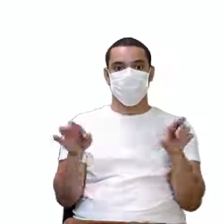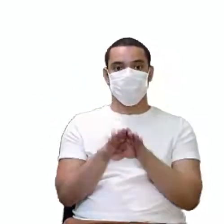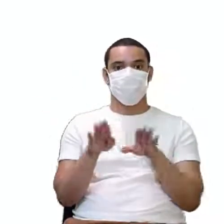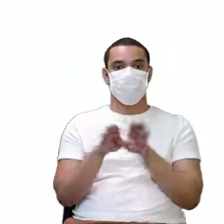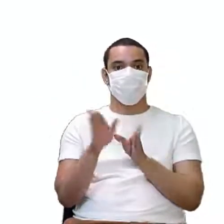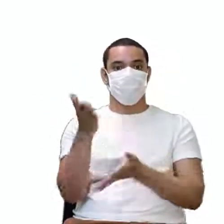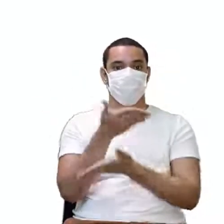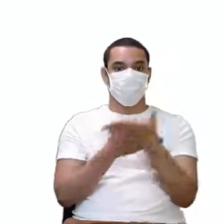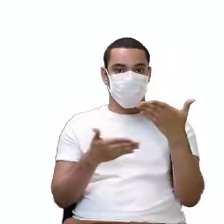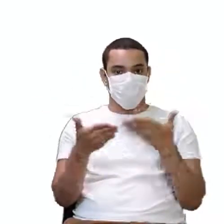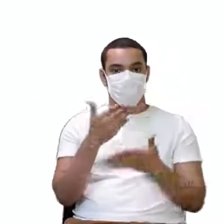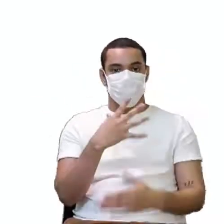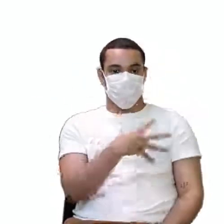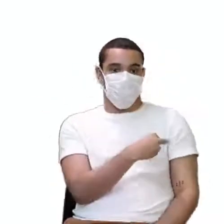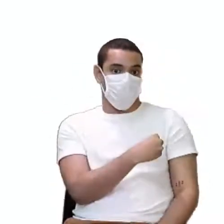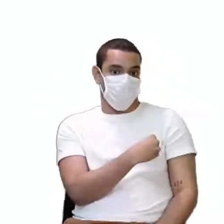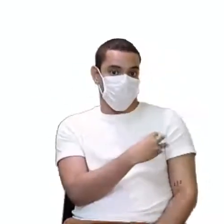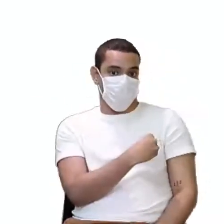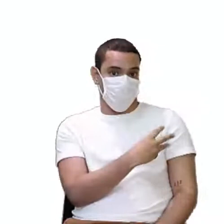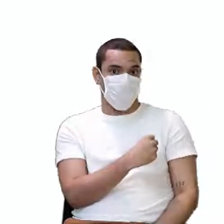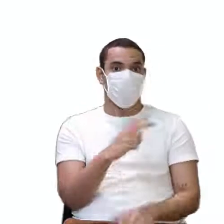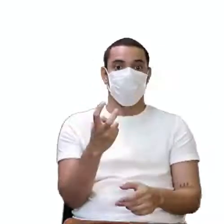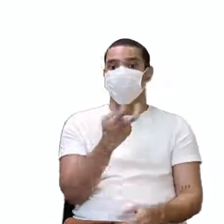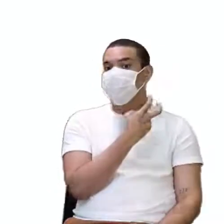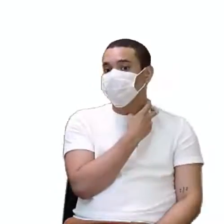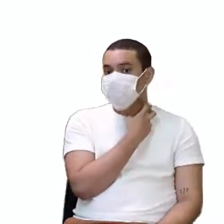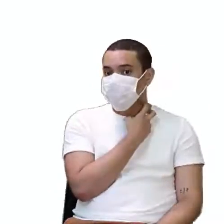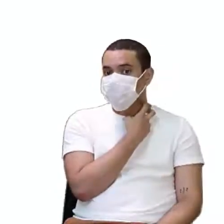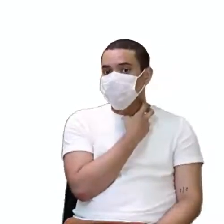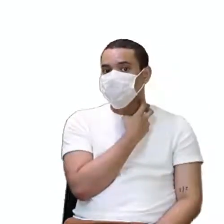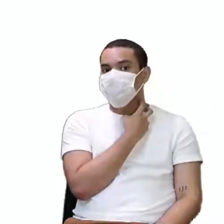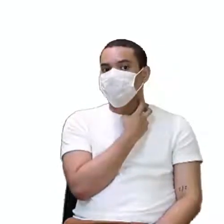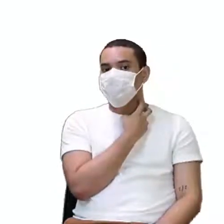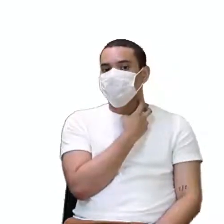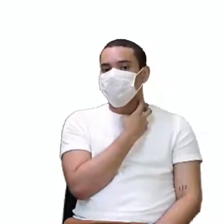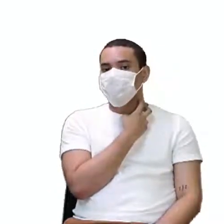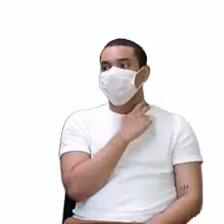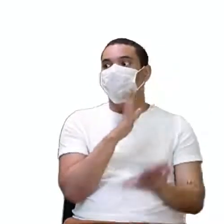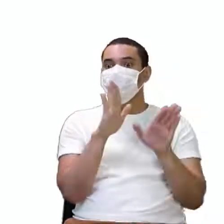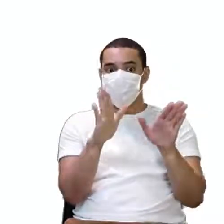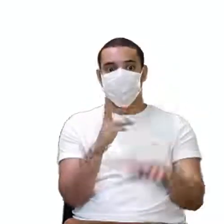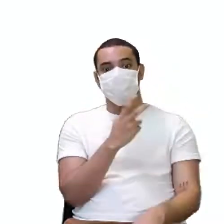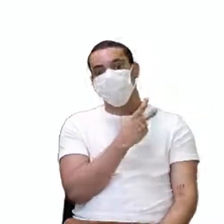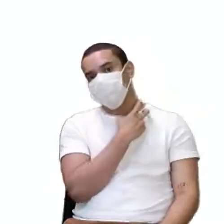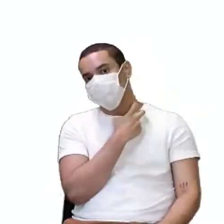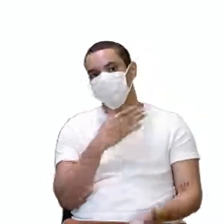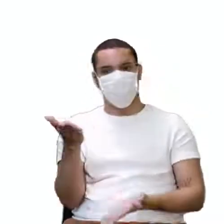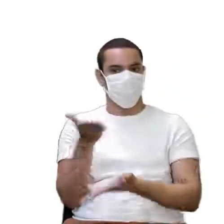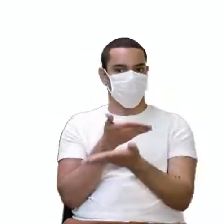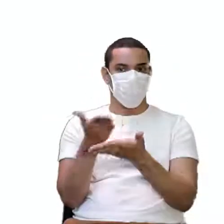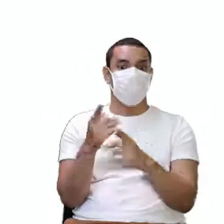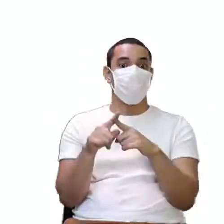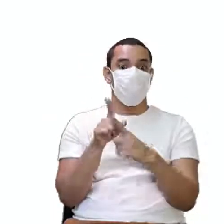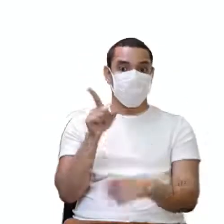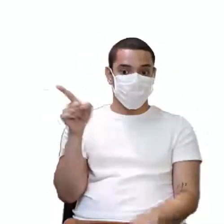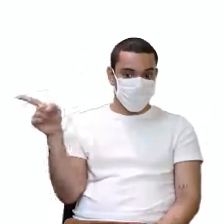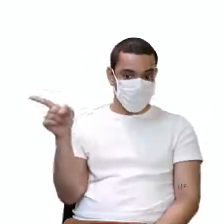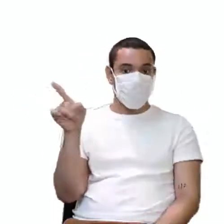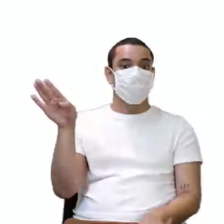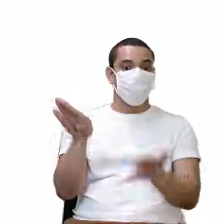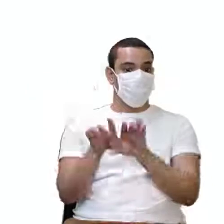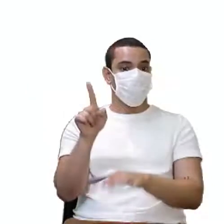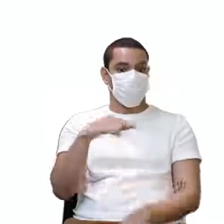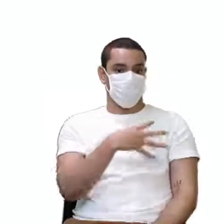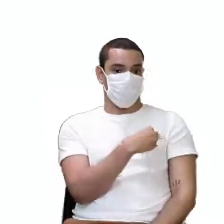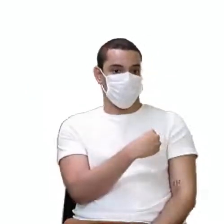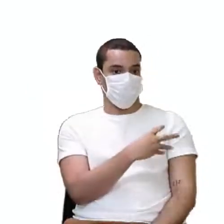os morcegos e os mamíferos, não entre os morcegos e os mamíferos, apesar de ele ser um mamífero. Olha como